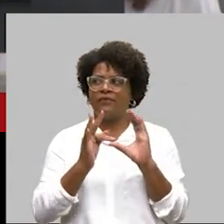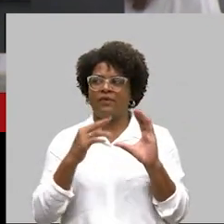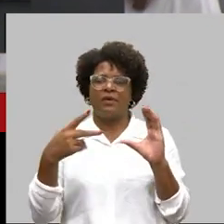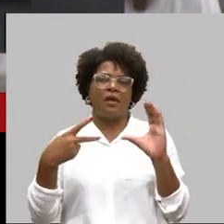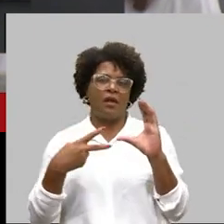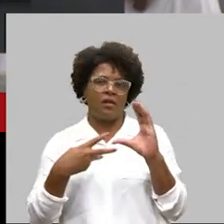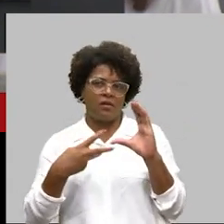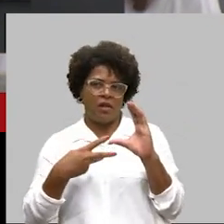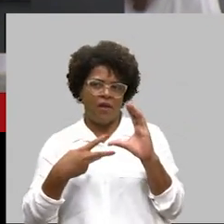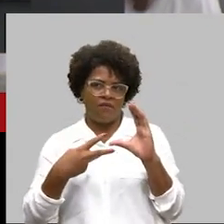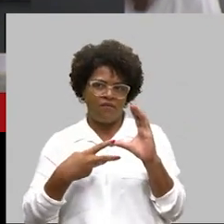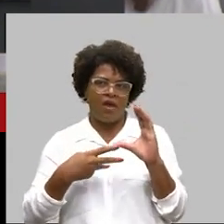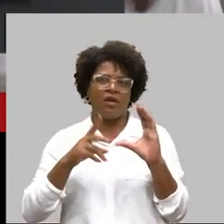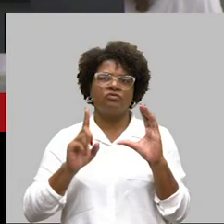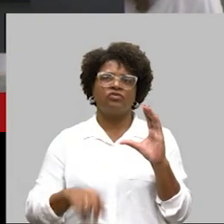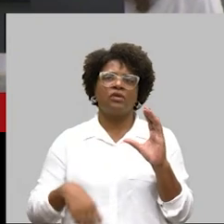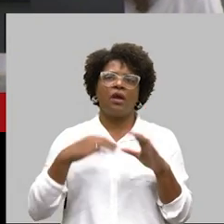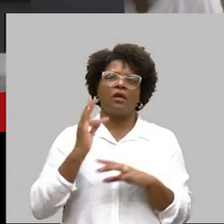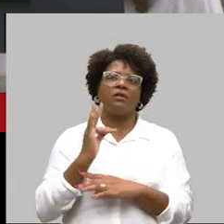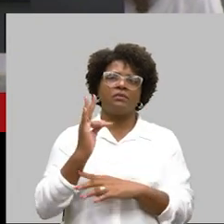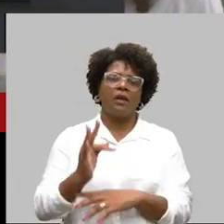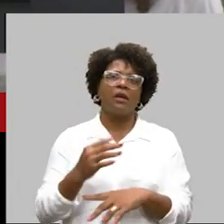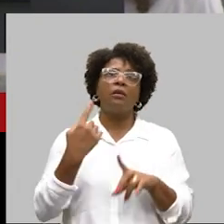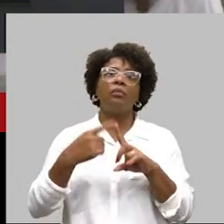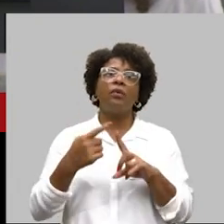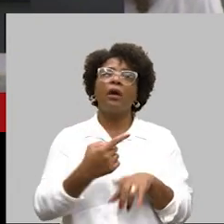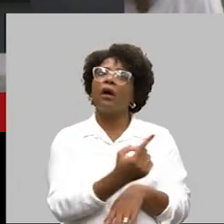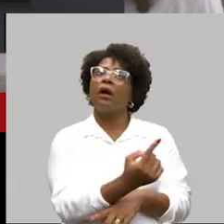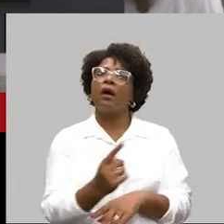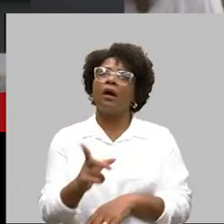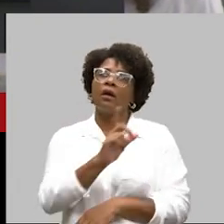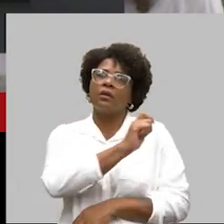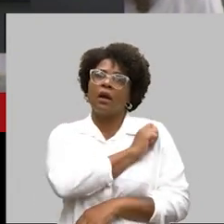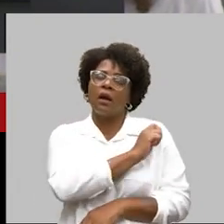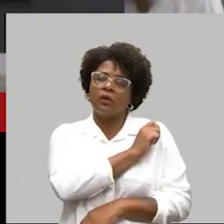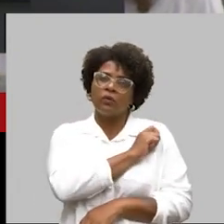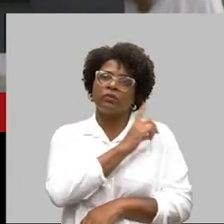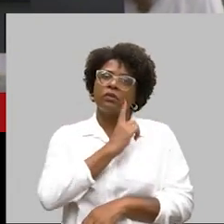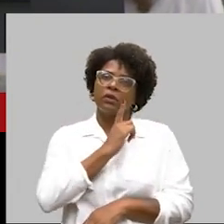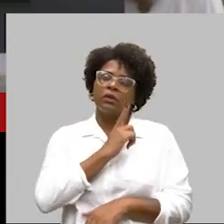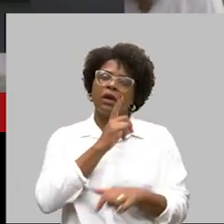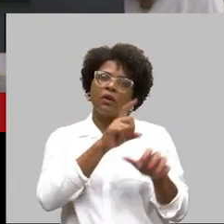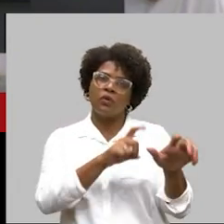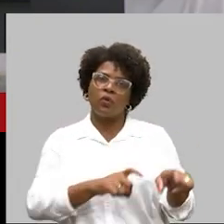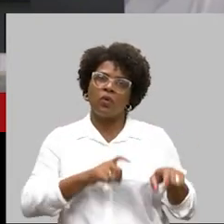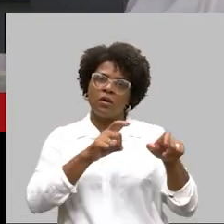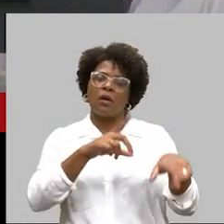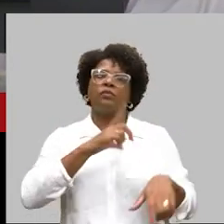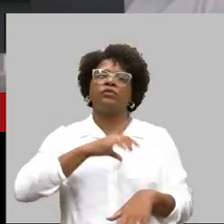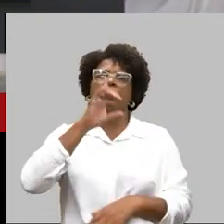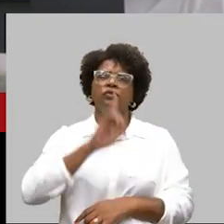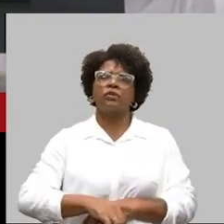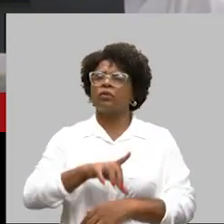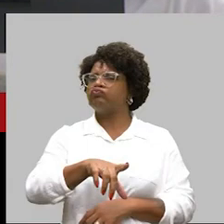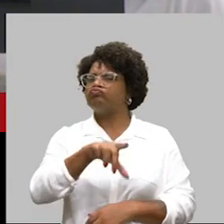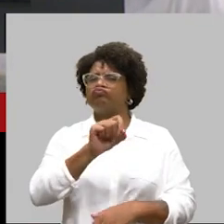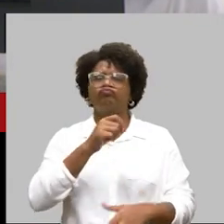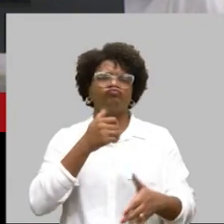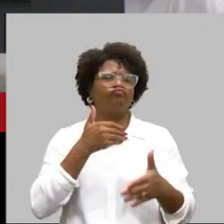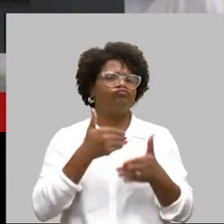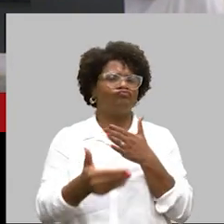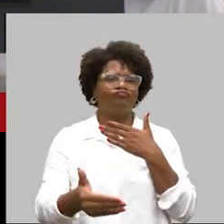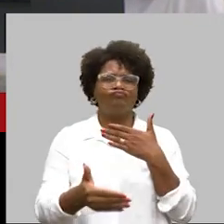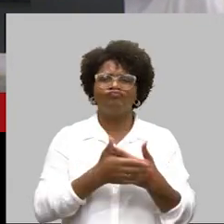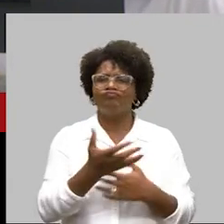fonte de esperança porque cada aluno do campo e no campo tem direito de escolher o que quer para